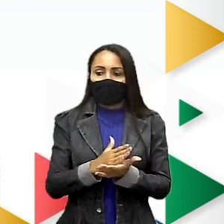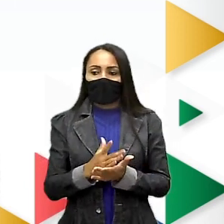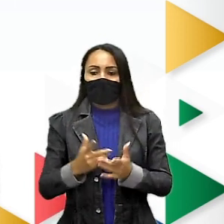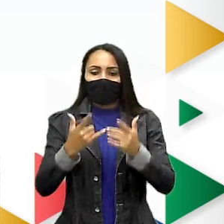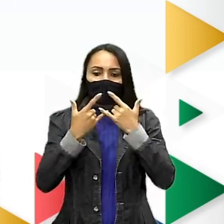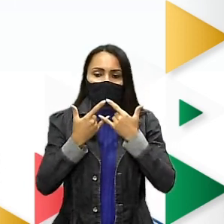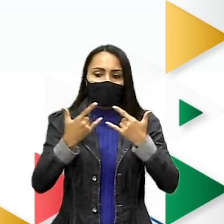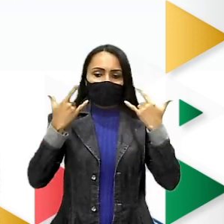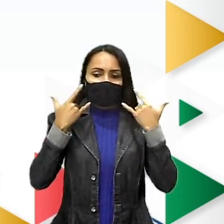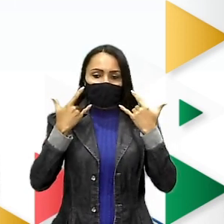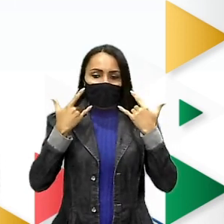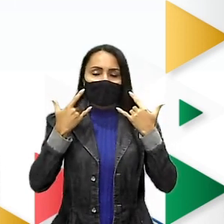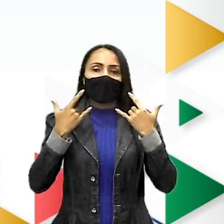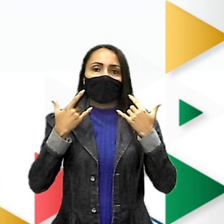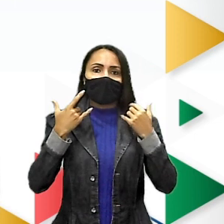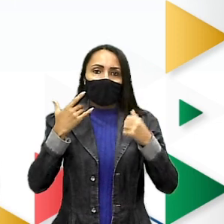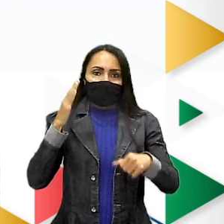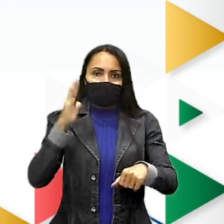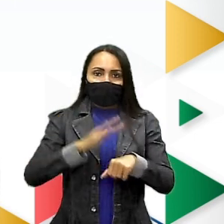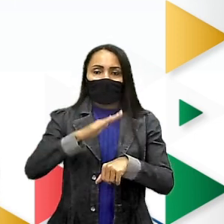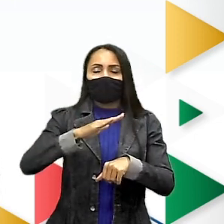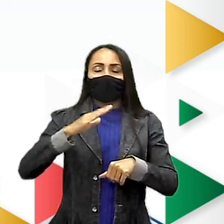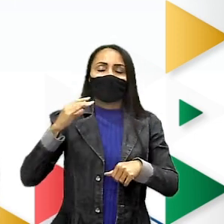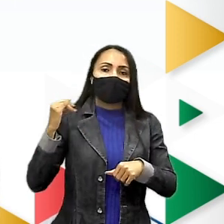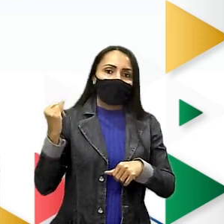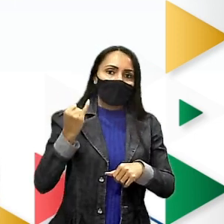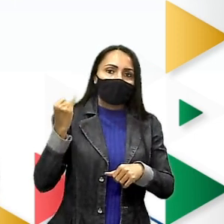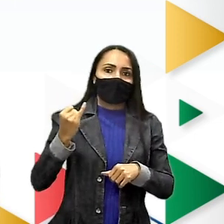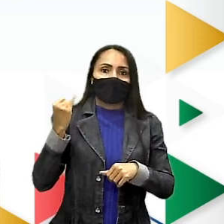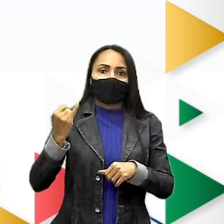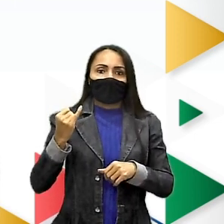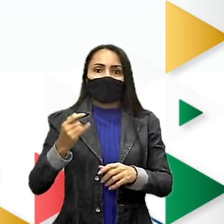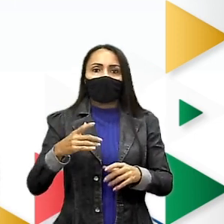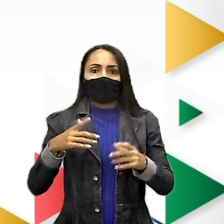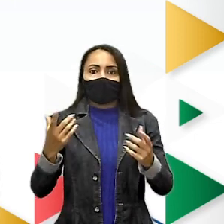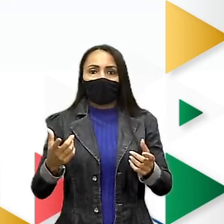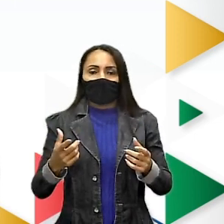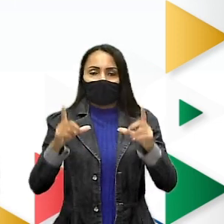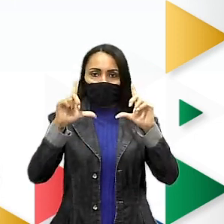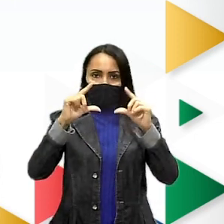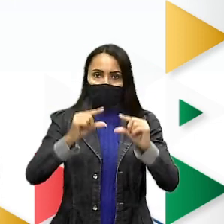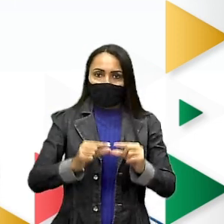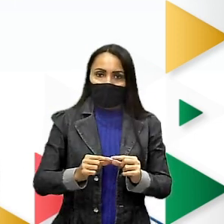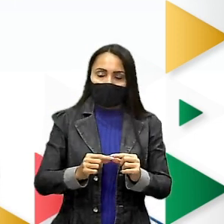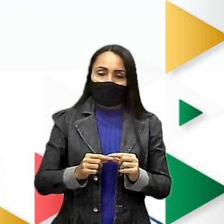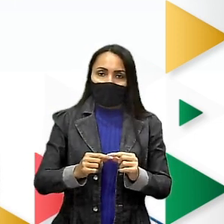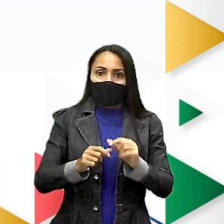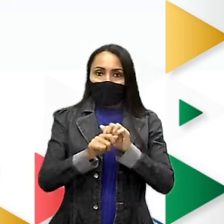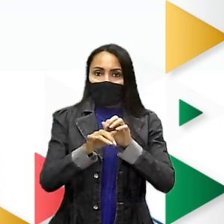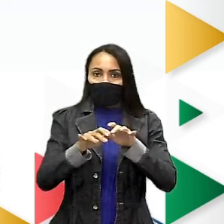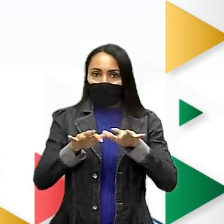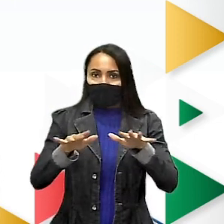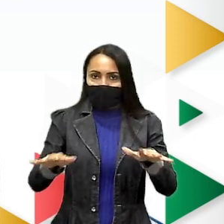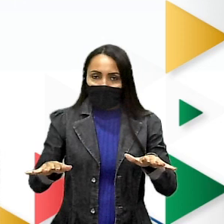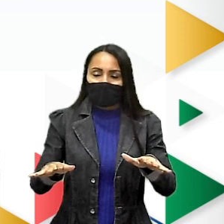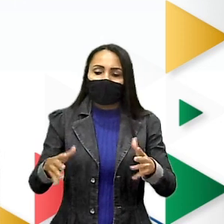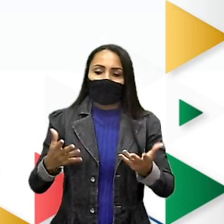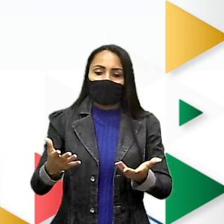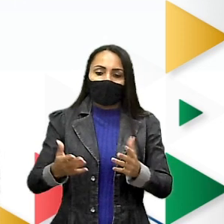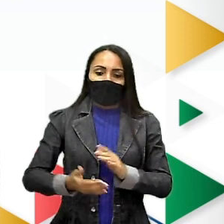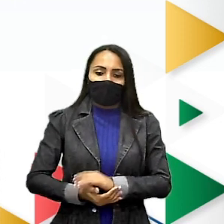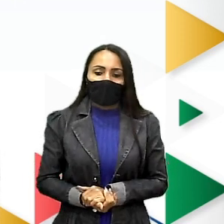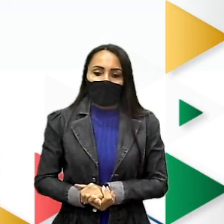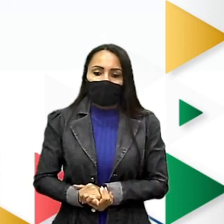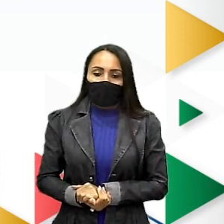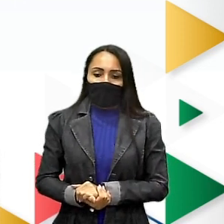estão consideradas muito mais eficazes, minimizando o risco de exposição. Isso é importante para a gente, não saber o